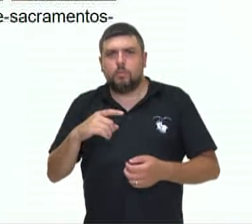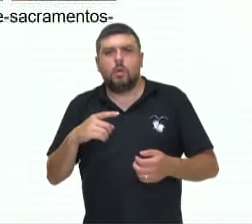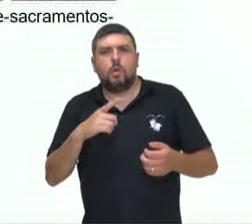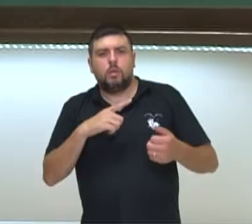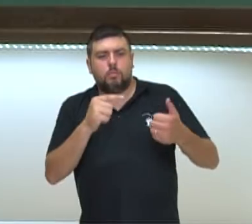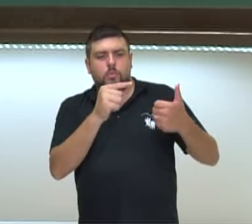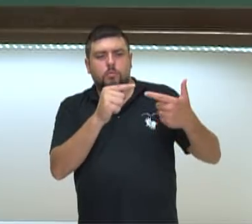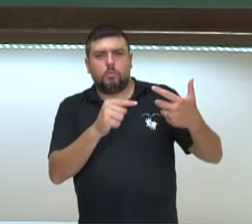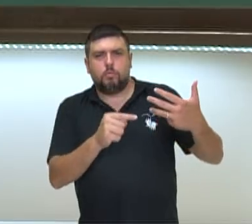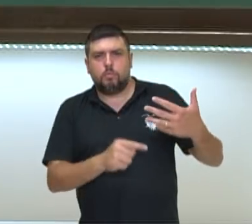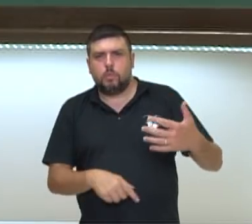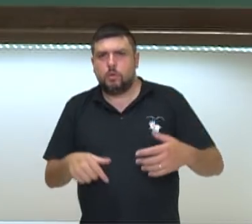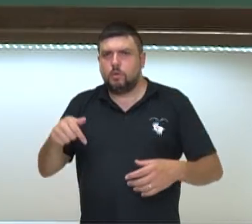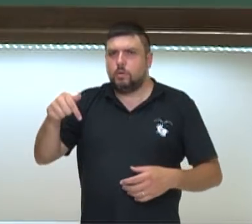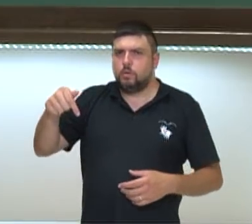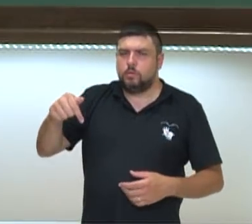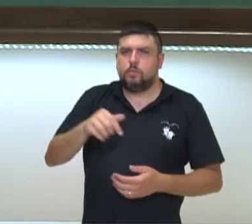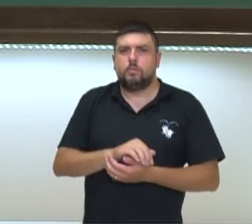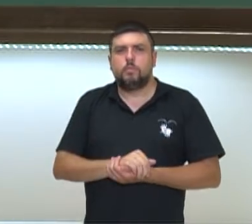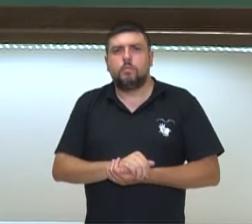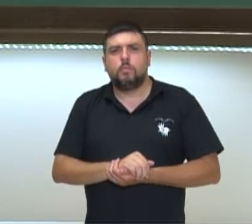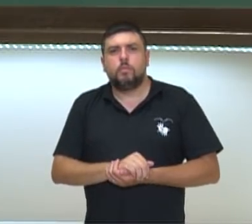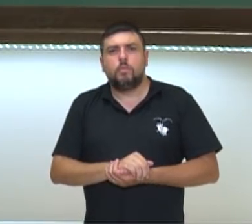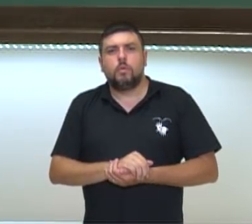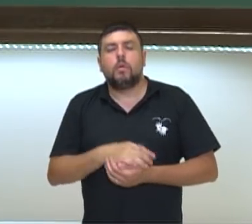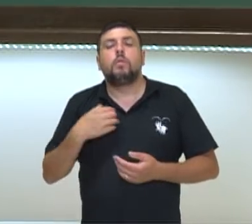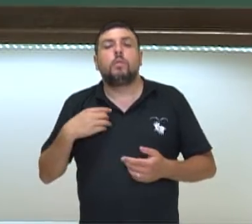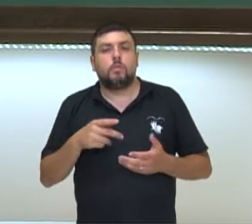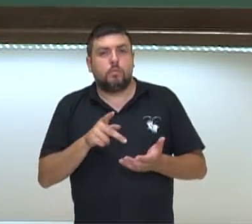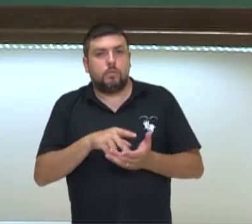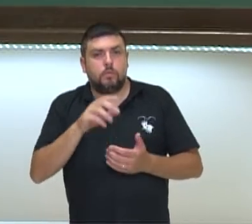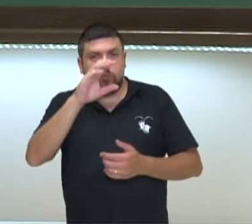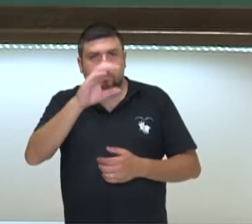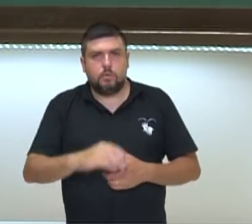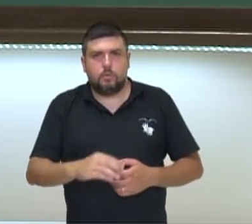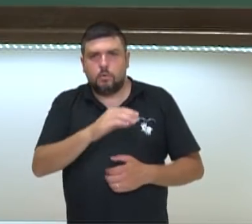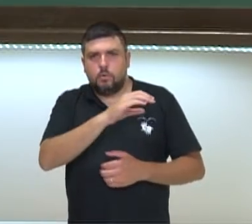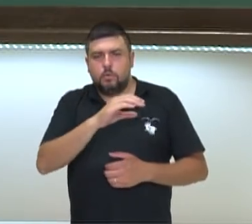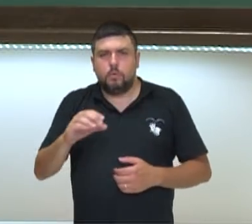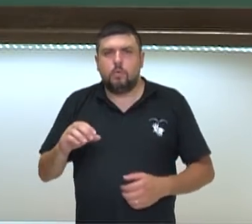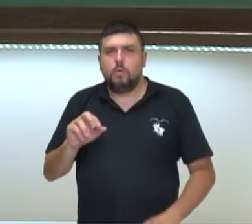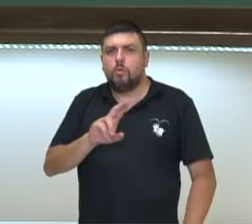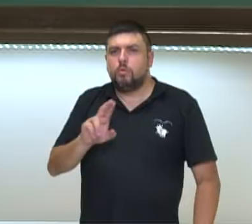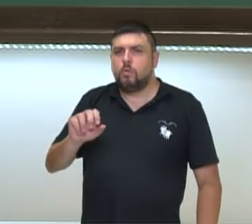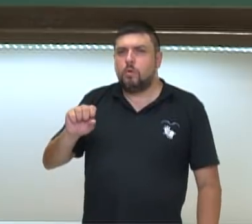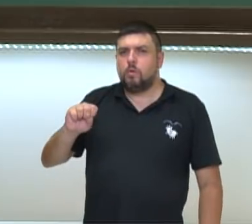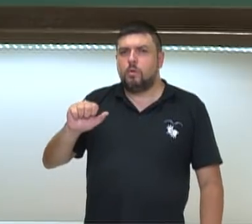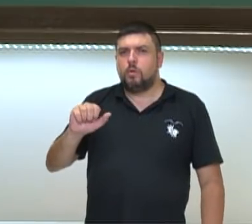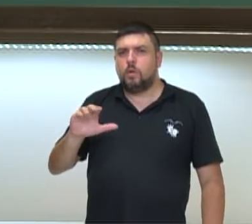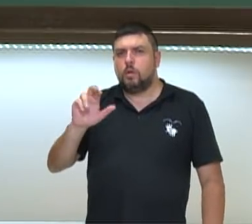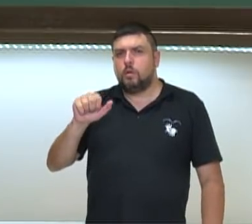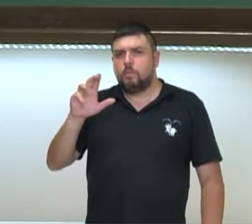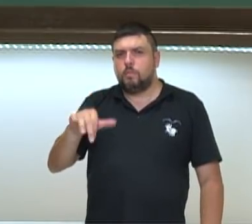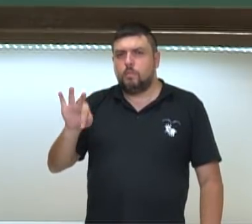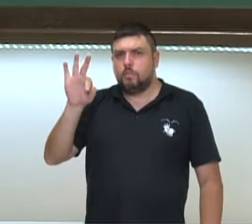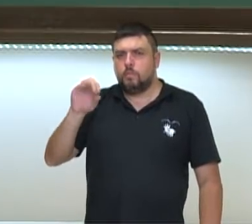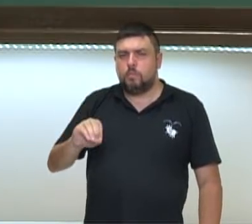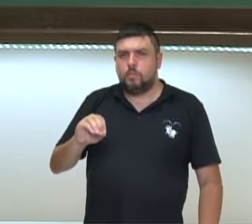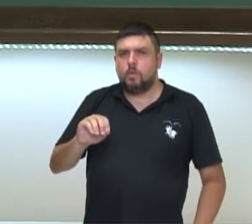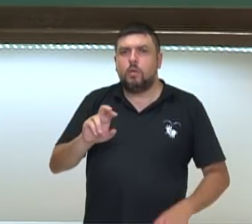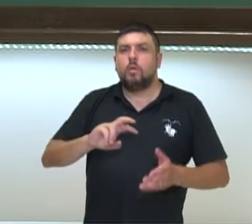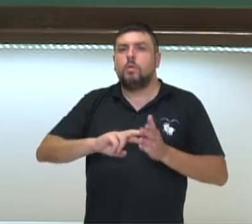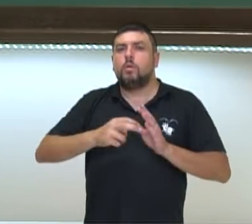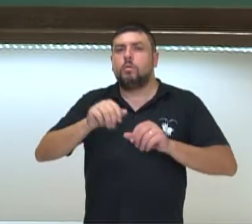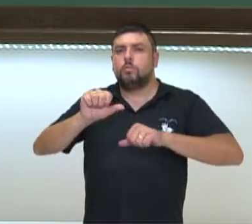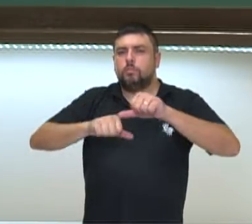sacramentos. Na Igreja Católica, os rituais ou ritos são chamados de sacramentos, ou seja, tornar sagrado. E eles são